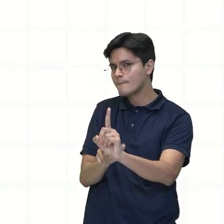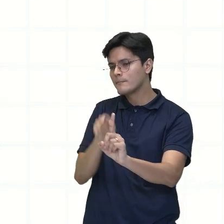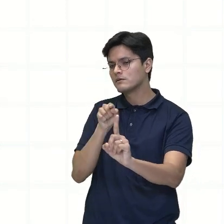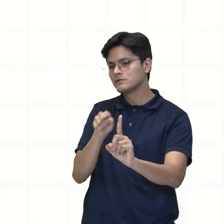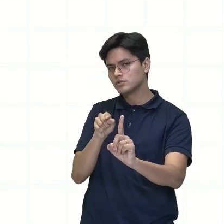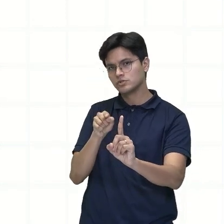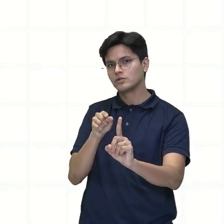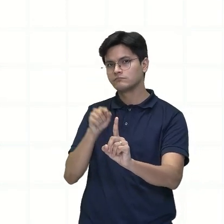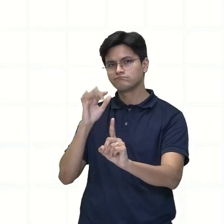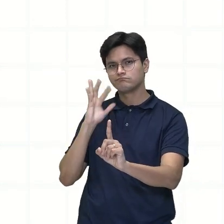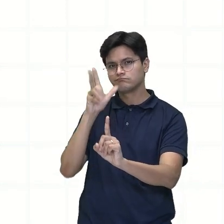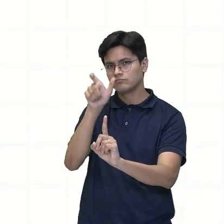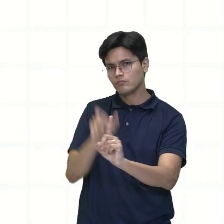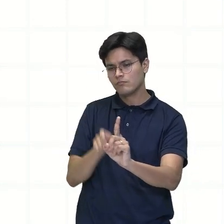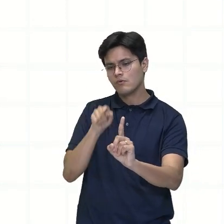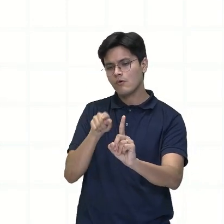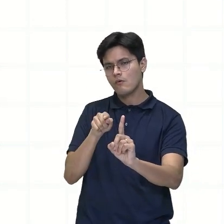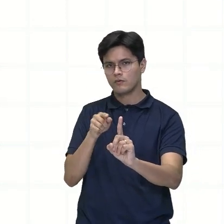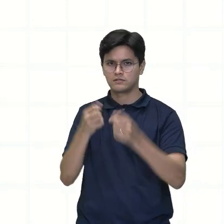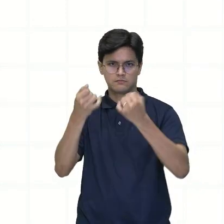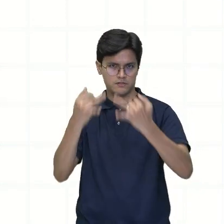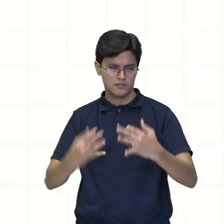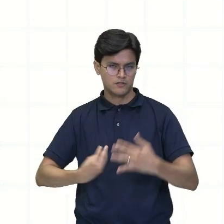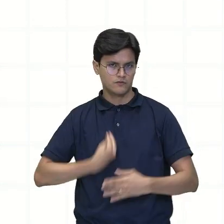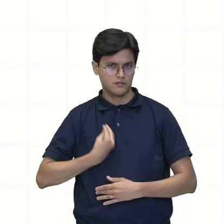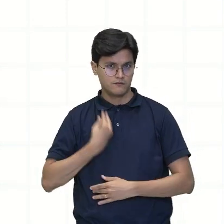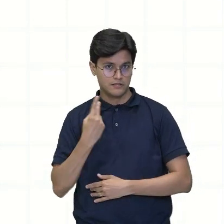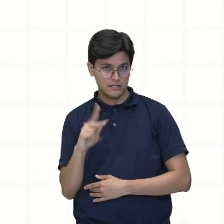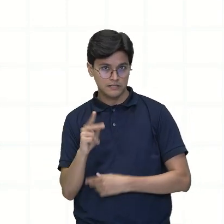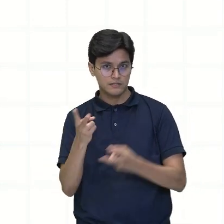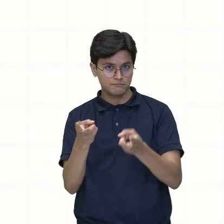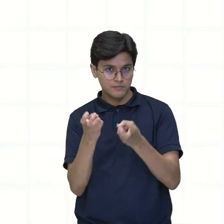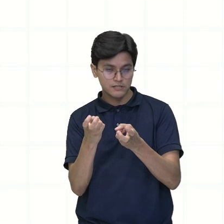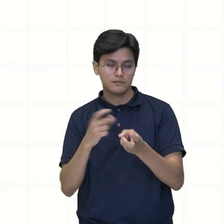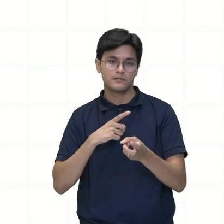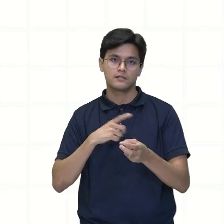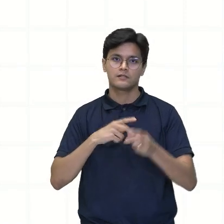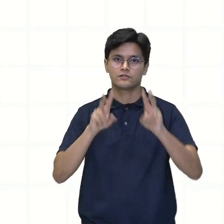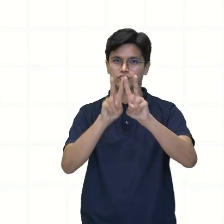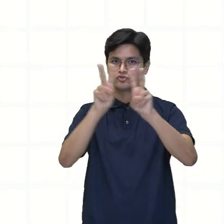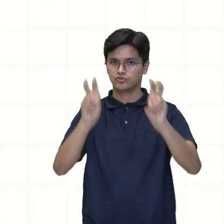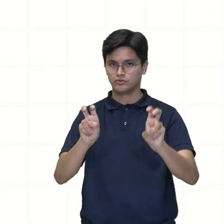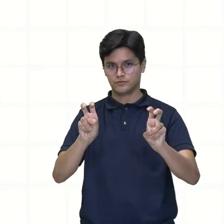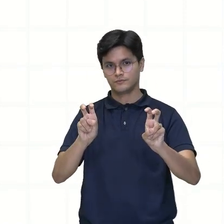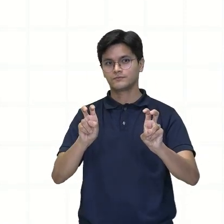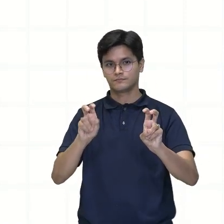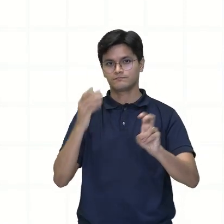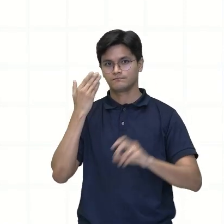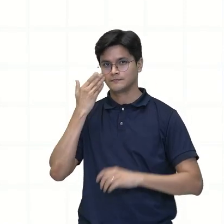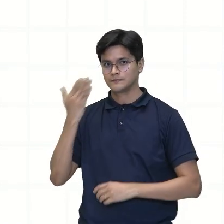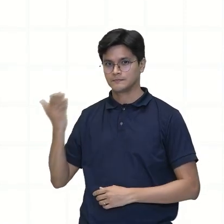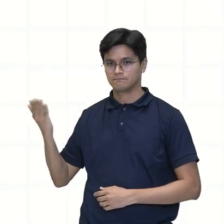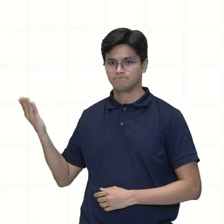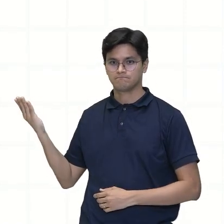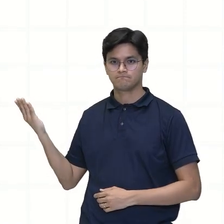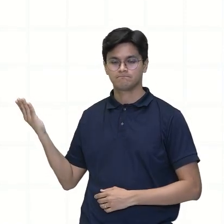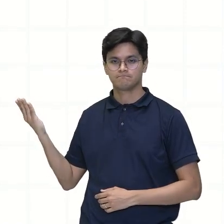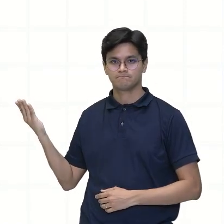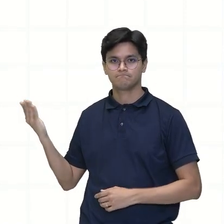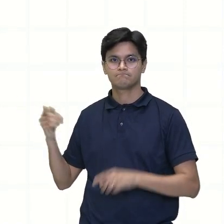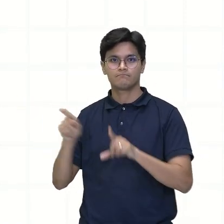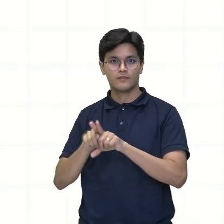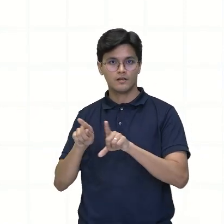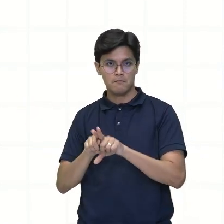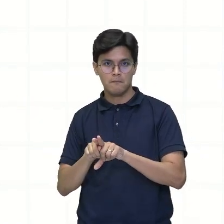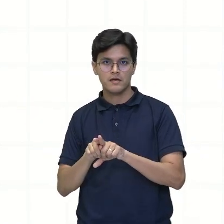uma pessoa. Observem que você tem aqui o título do texto, né? E tem aqui a imagem